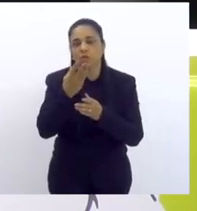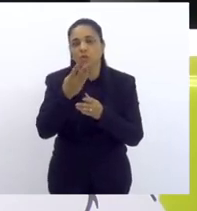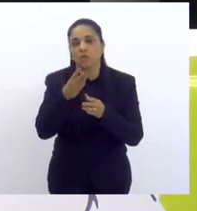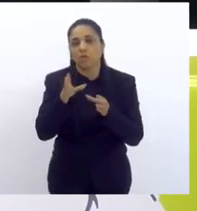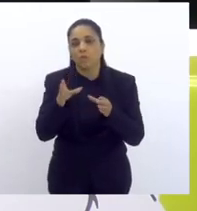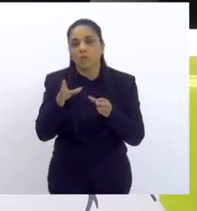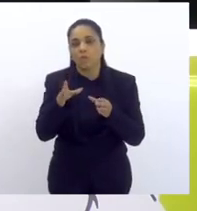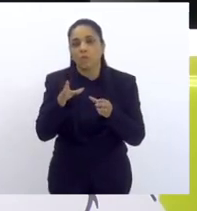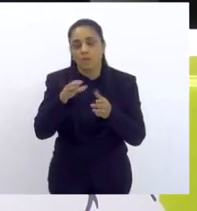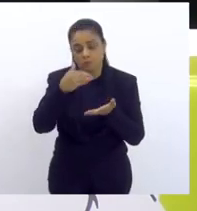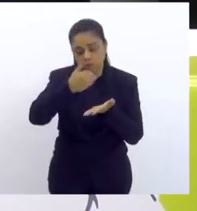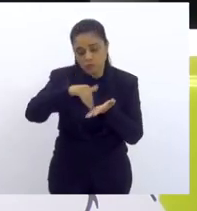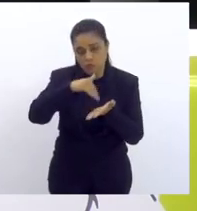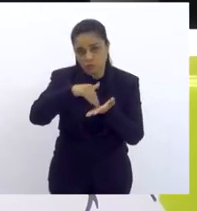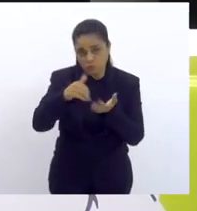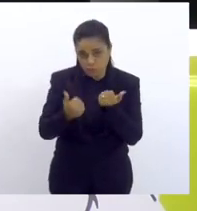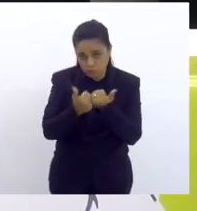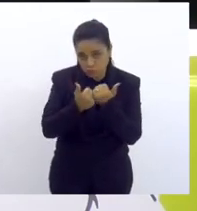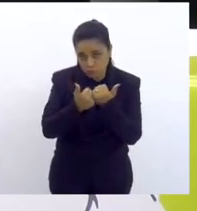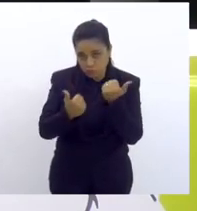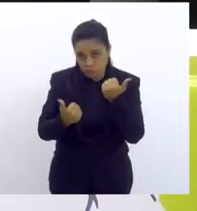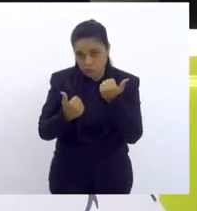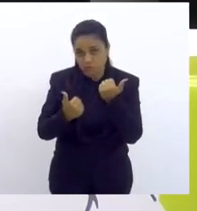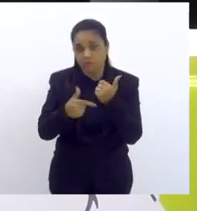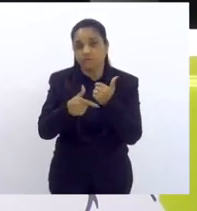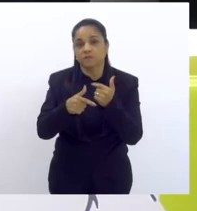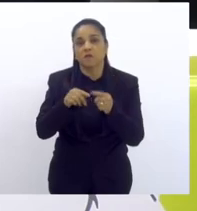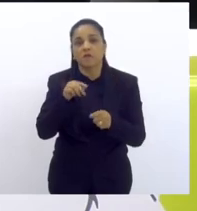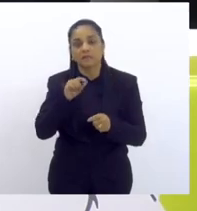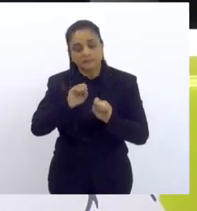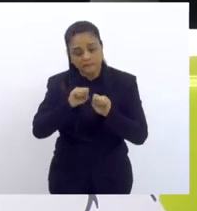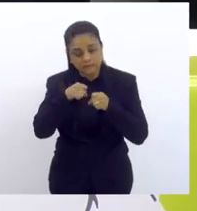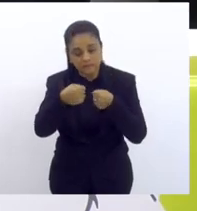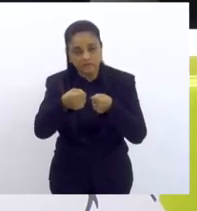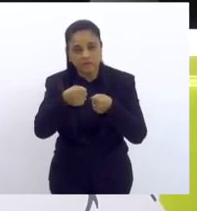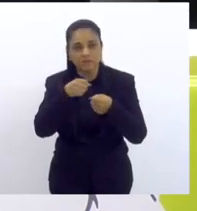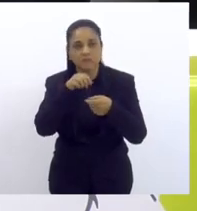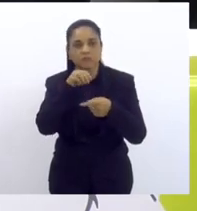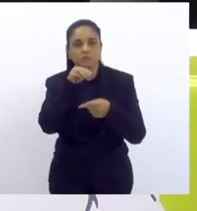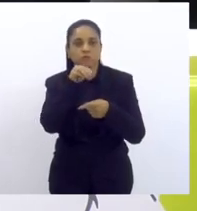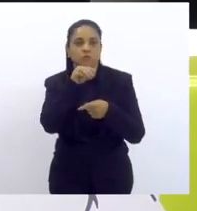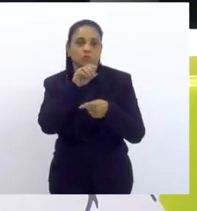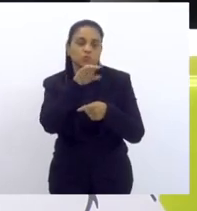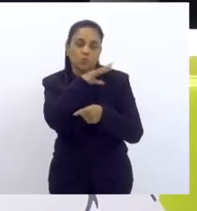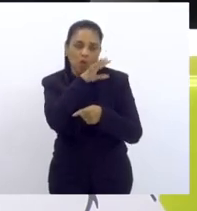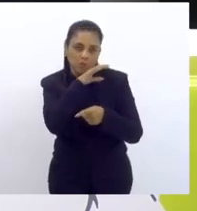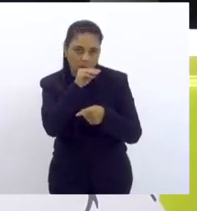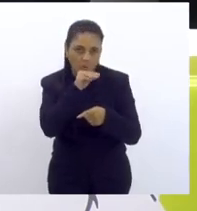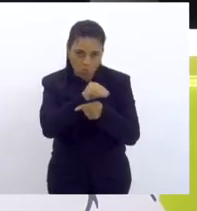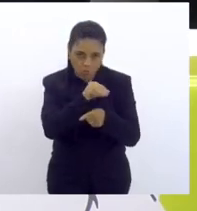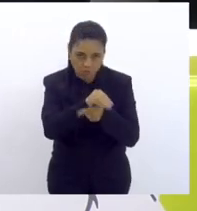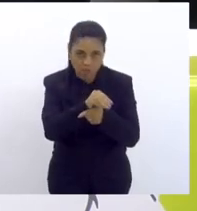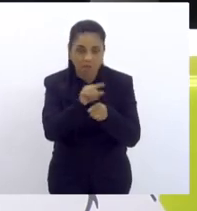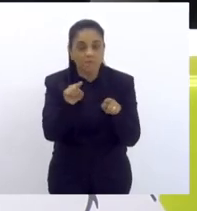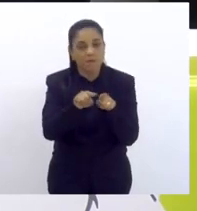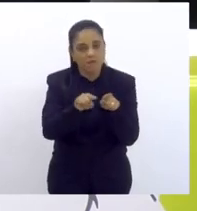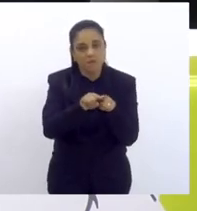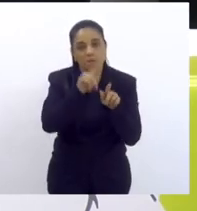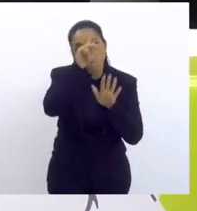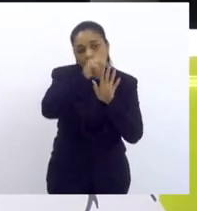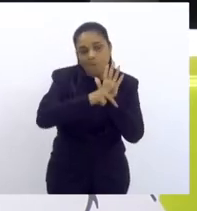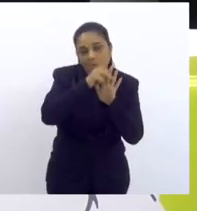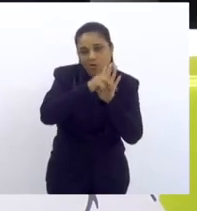uma subsecretaria para cuidar da Defesa animal como também enveredado por um projeto